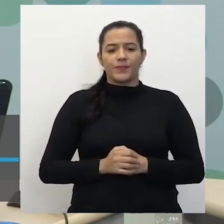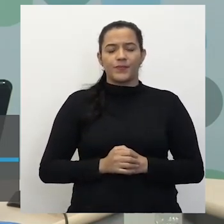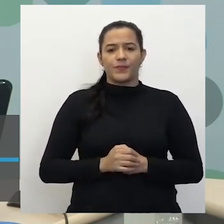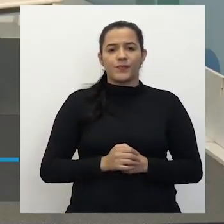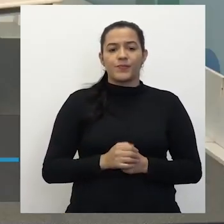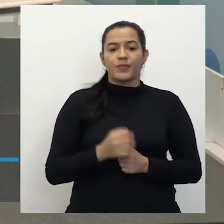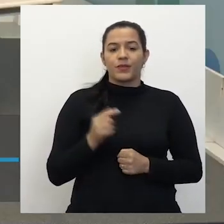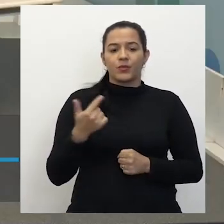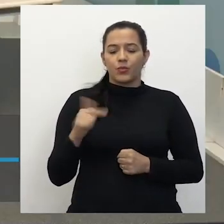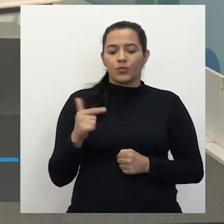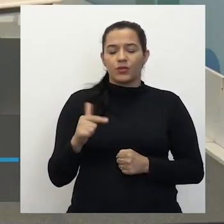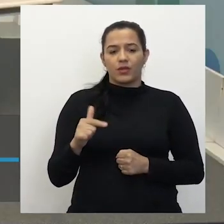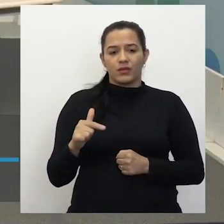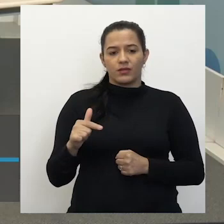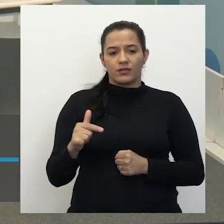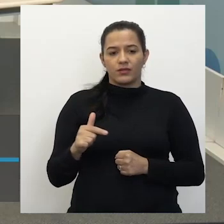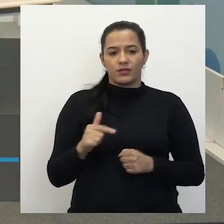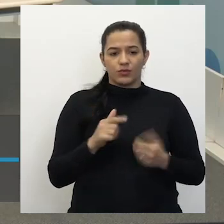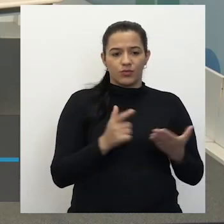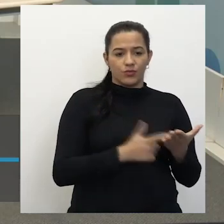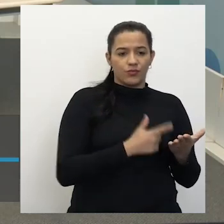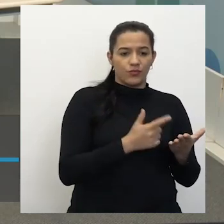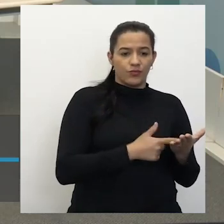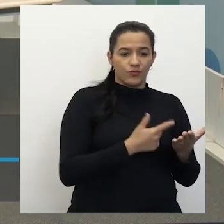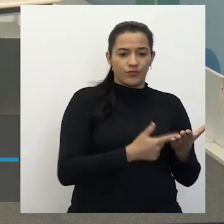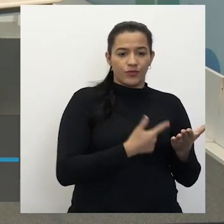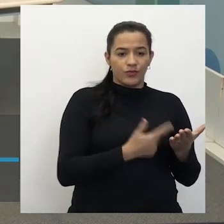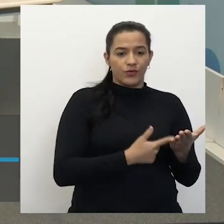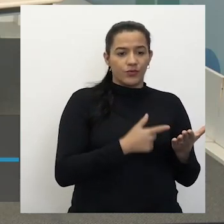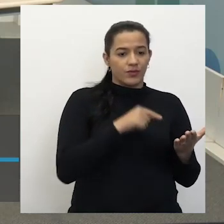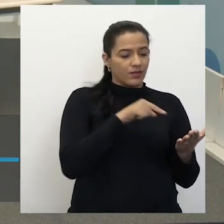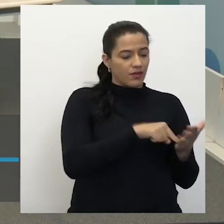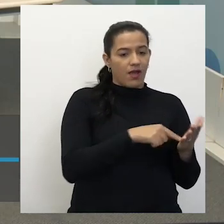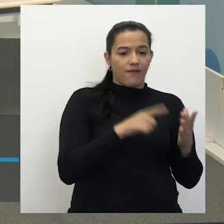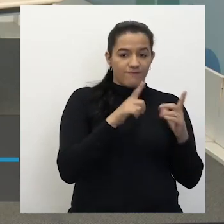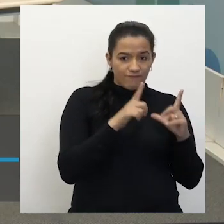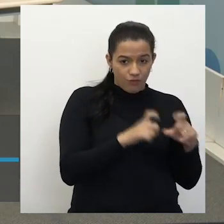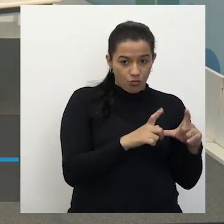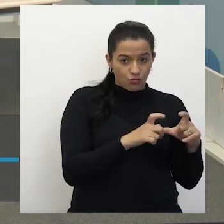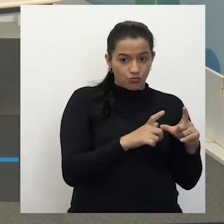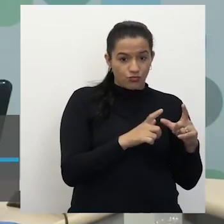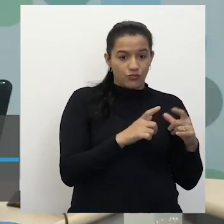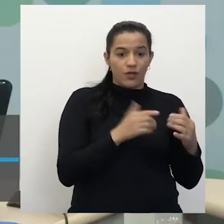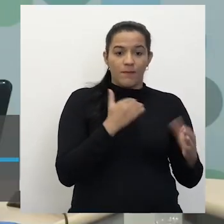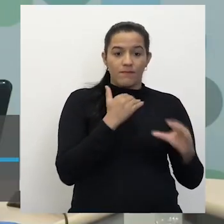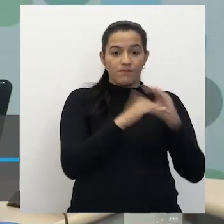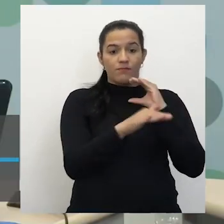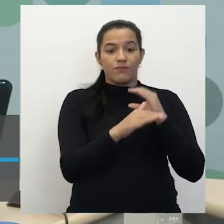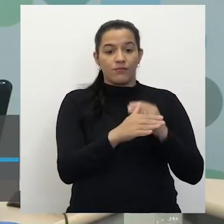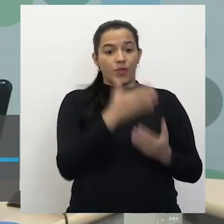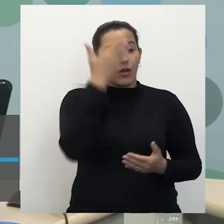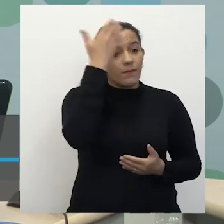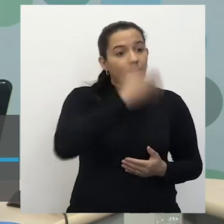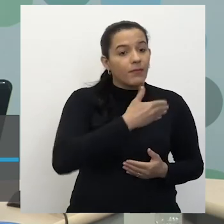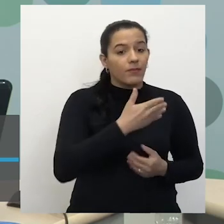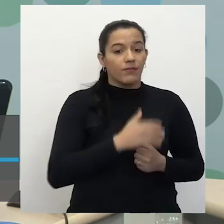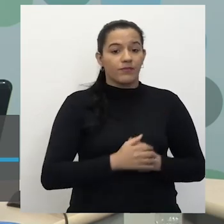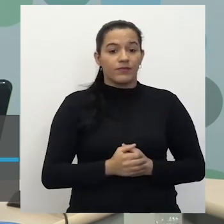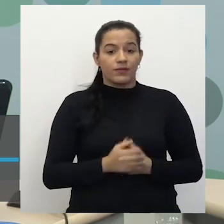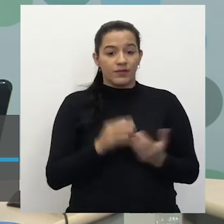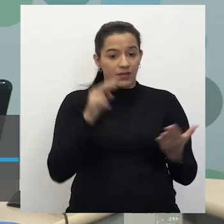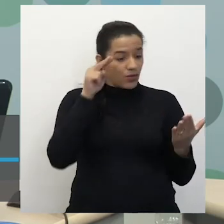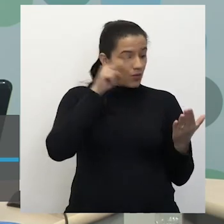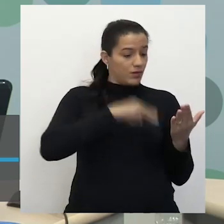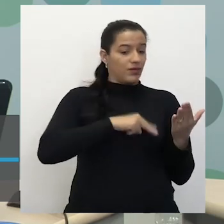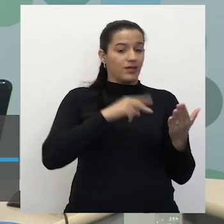ali. Não, ela não morre dirigindo. Aí ele foi, me tirou a foto e me mandou, professora, leia, olha o spoiler. Eu li e falei,